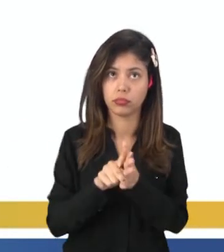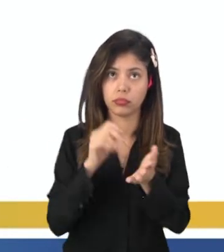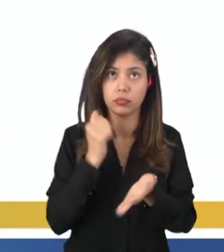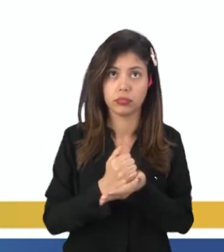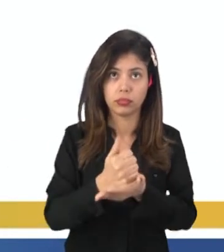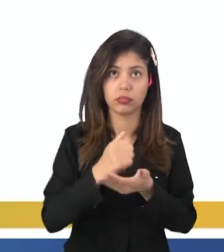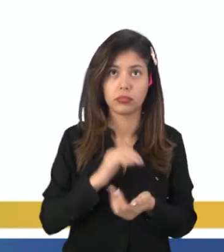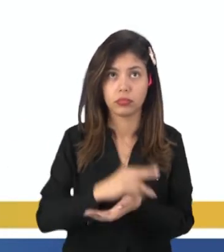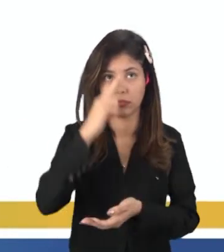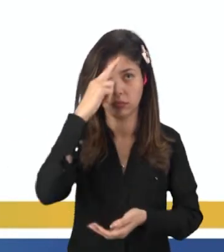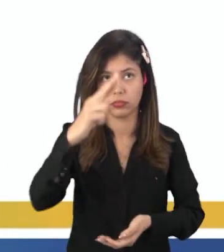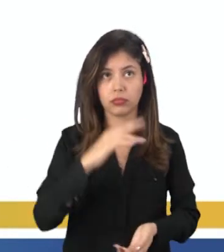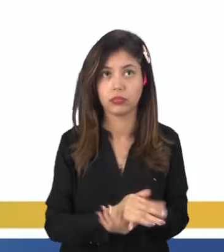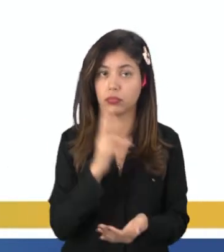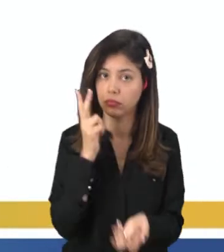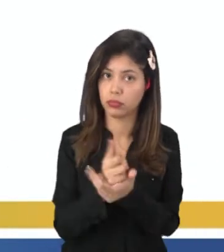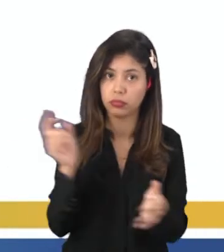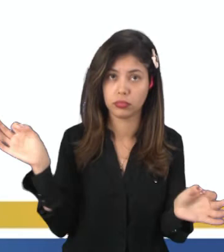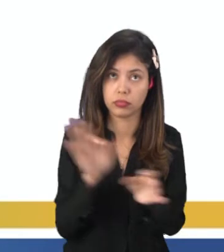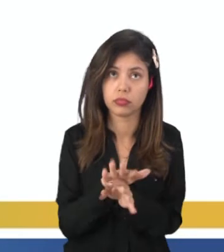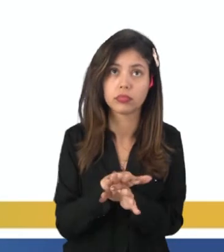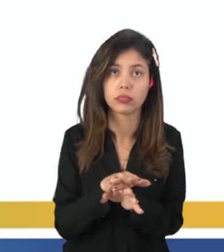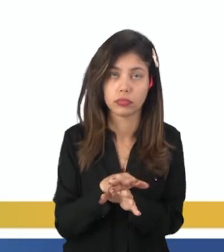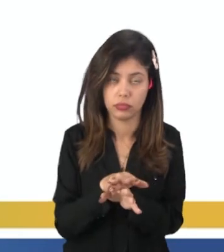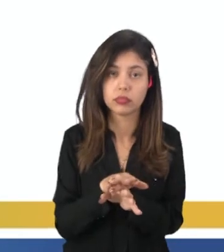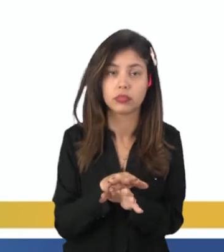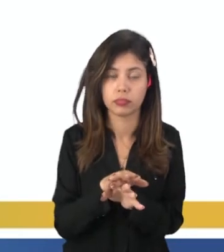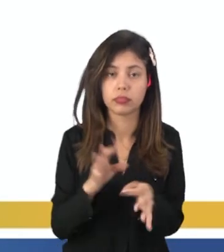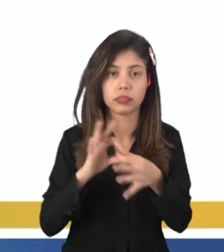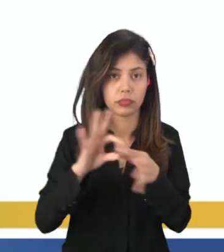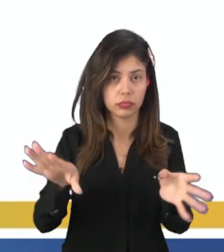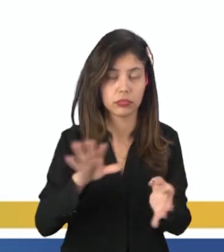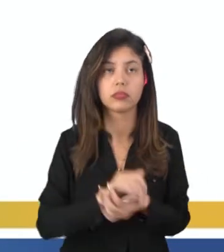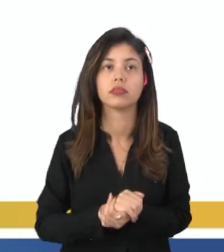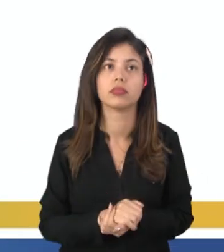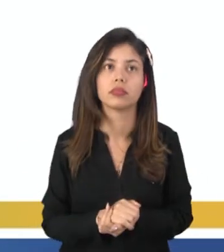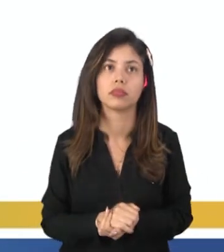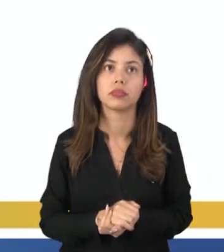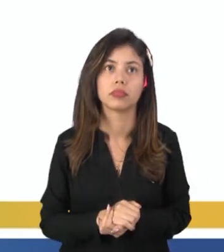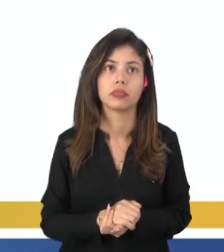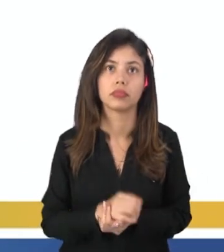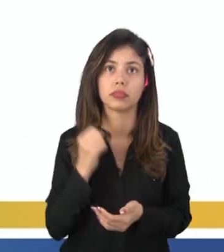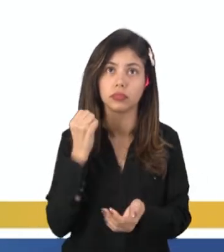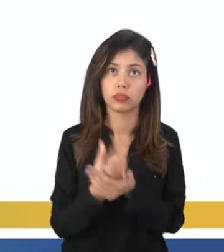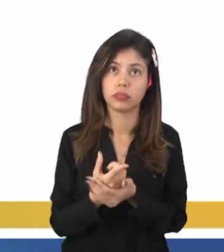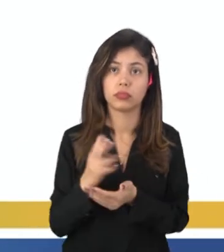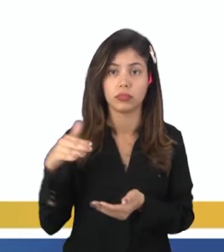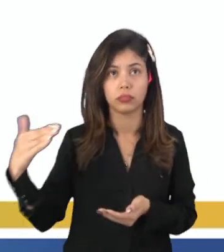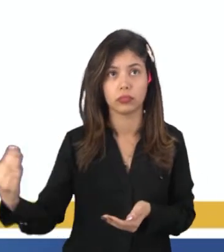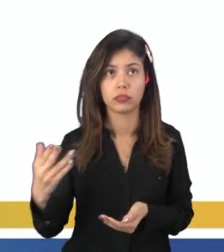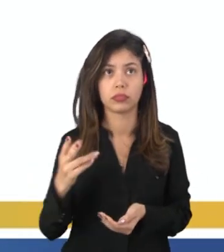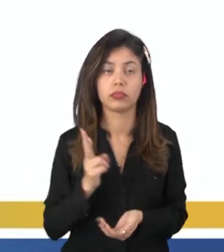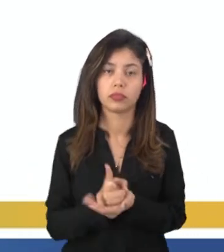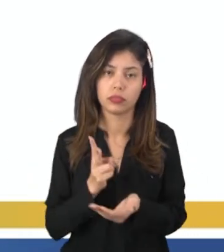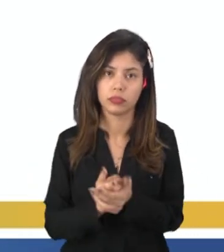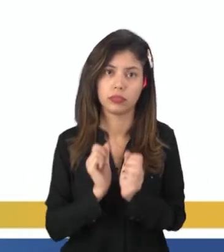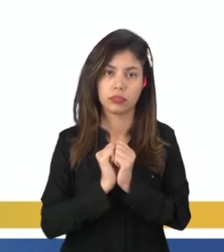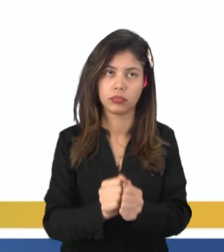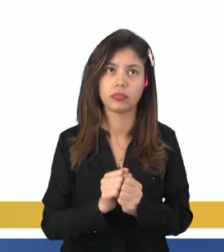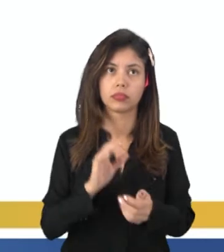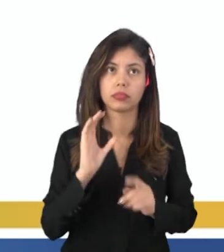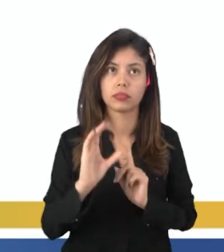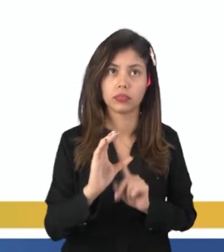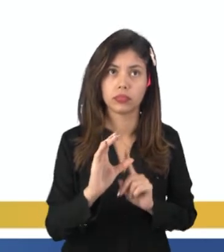senhor feudal e sempre que quitassem suas dívidas estariam livres. O servo estava para sempre preso à terra. Letra